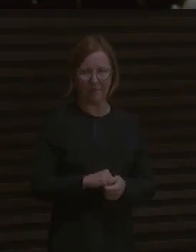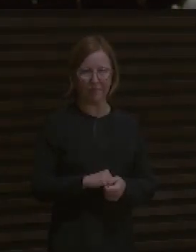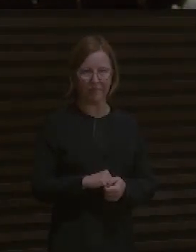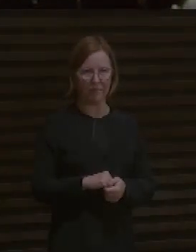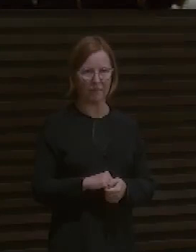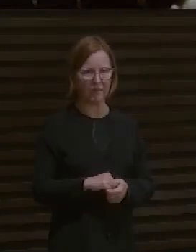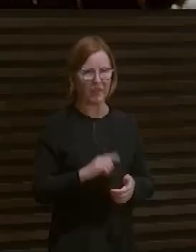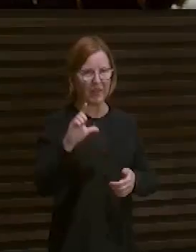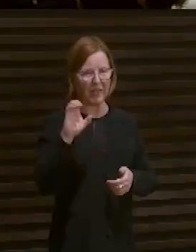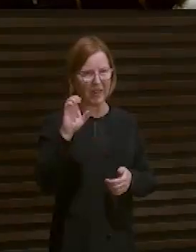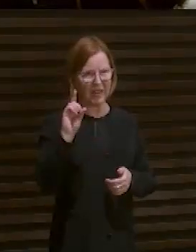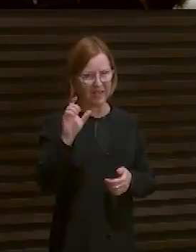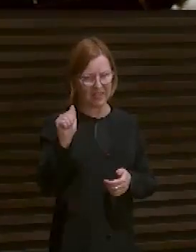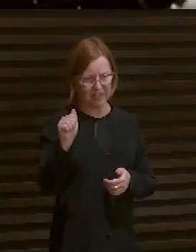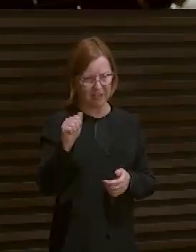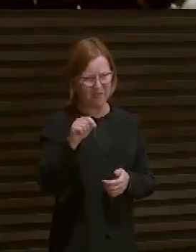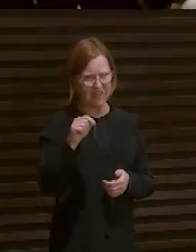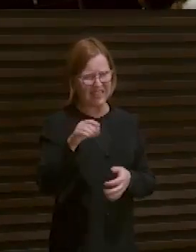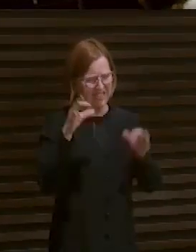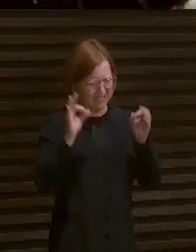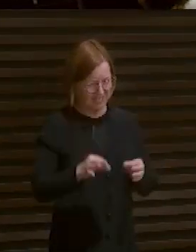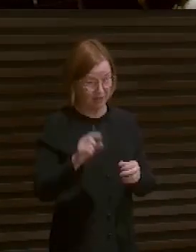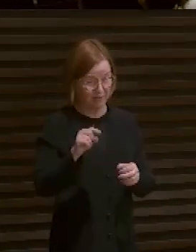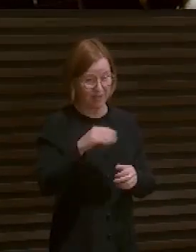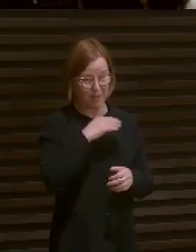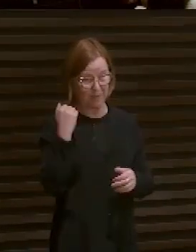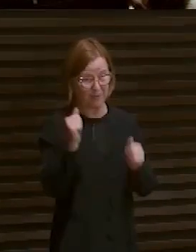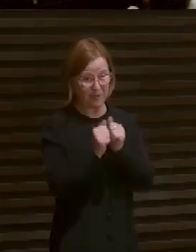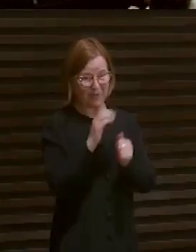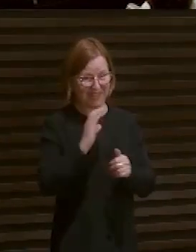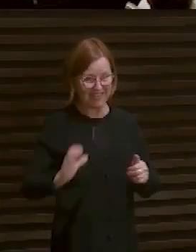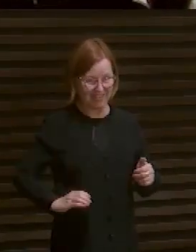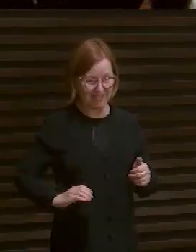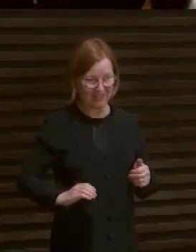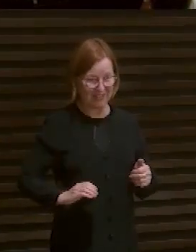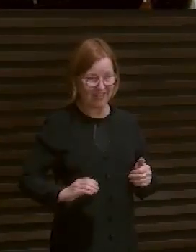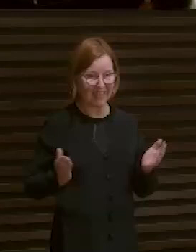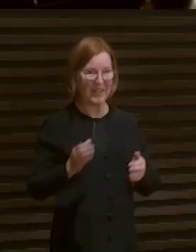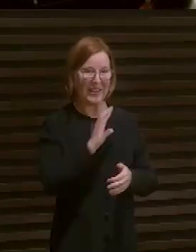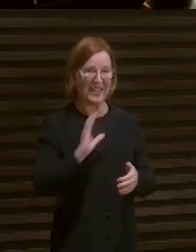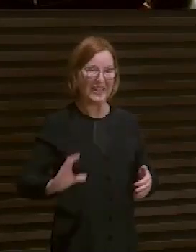Leda, você tem certeza de que você morreu com Cristo e que Cristo é a sua vida?